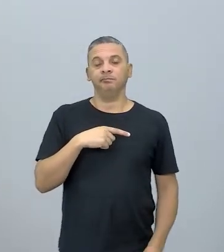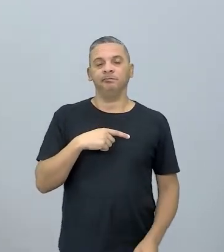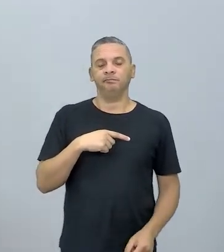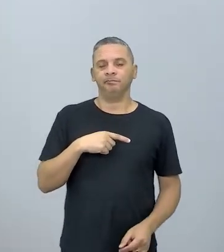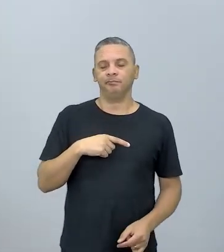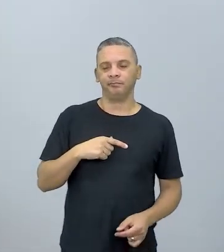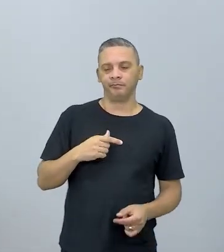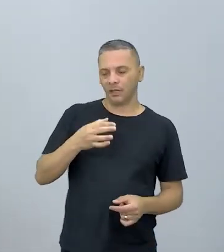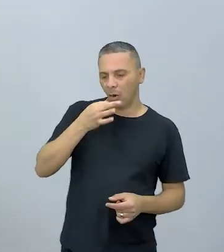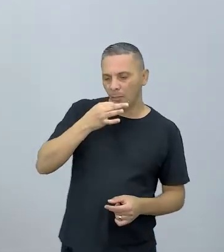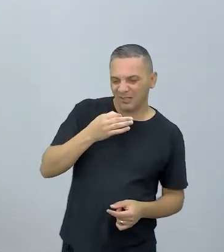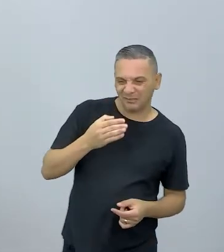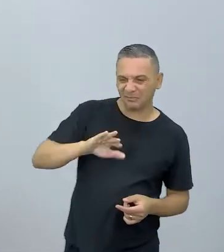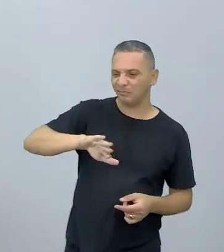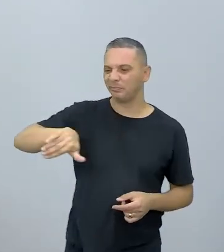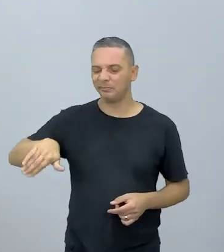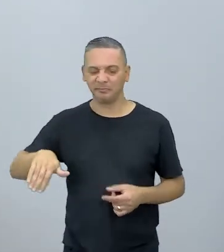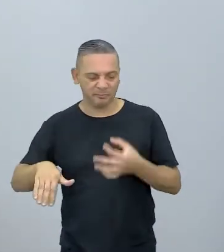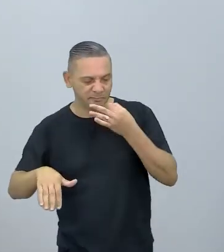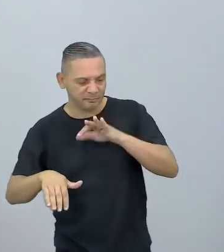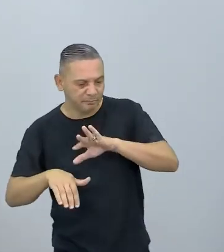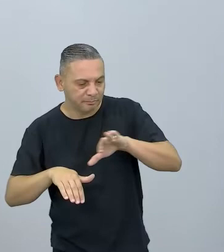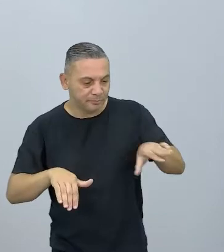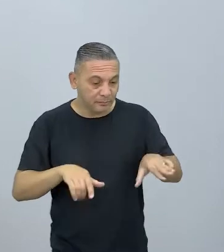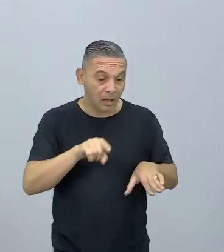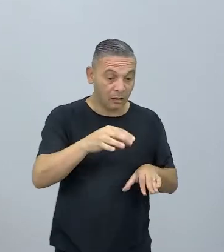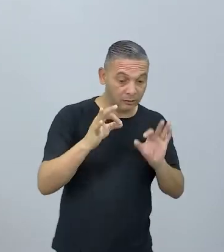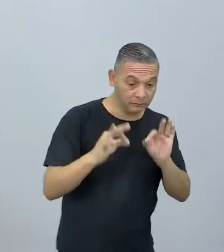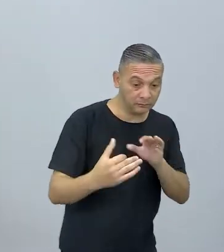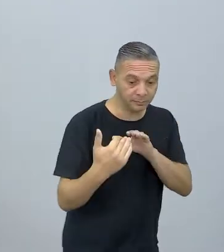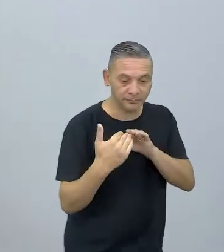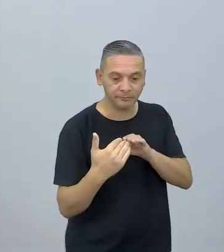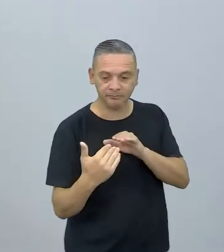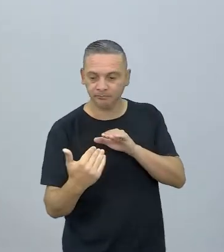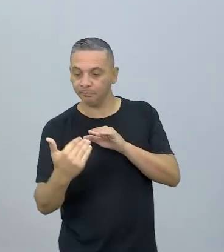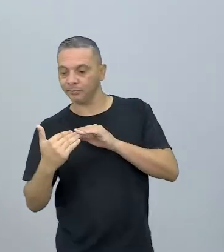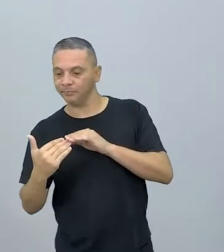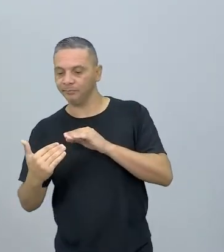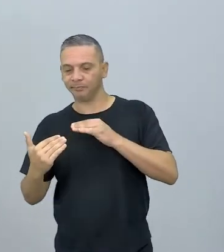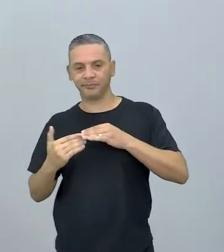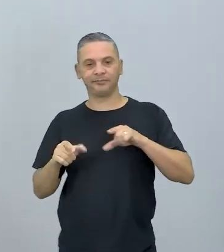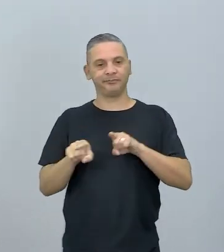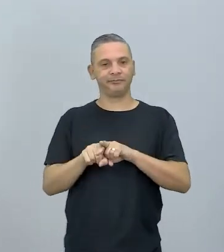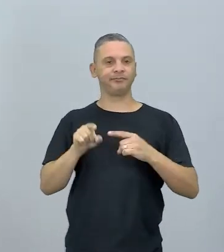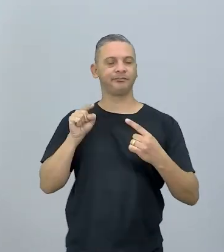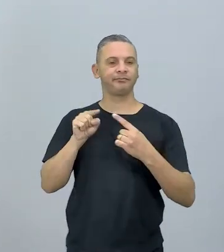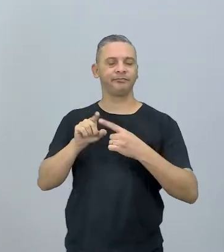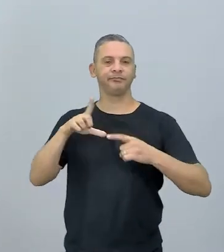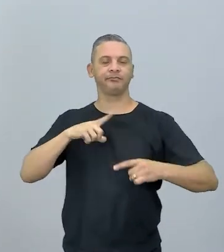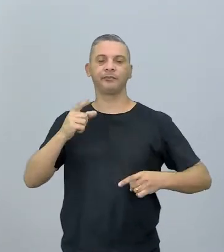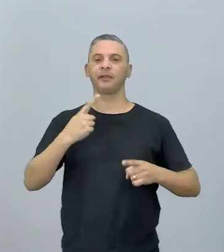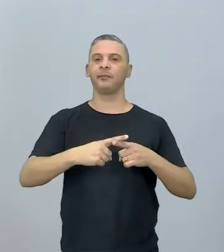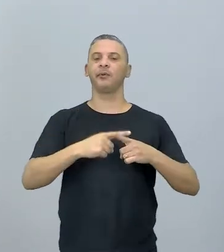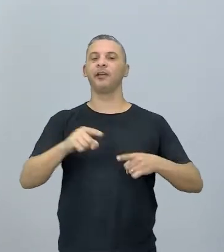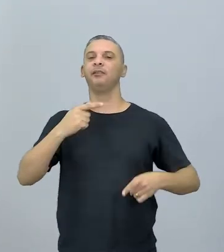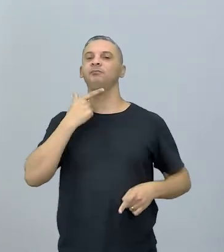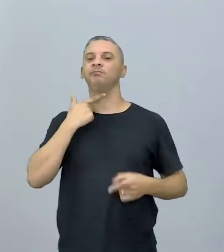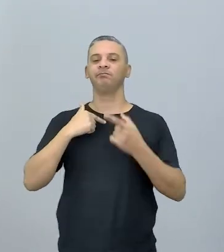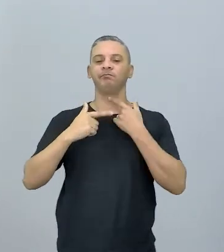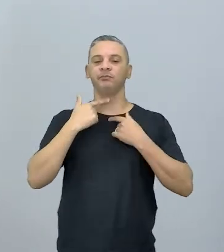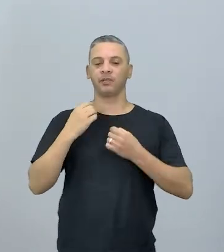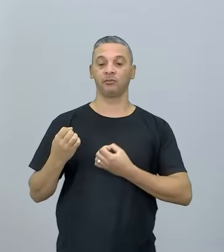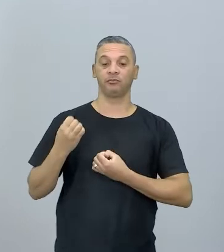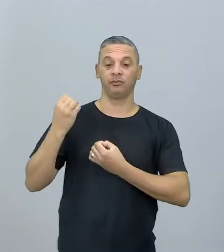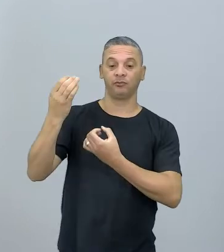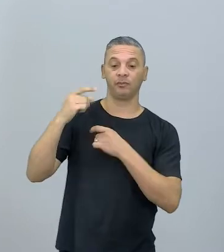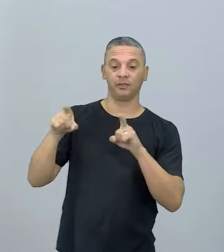descartando algumas hipóteses e outras ele foi reforçando, justamente porque ele tinha, né, os